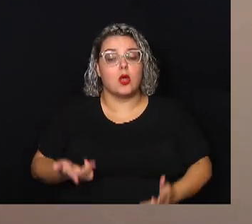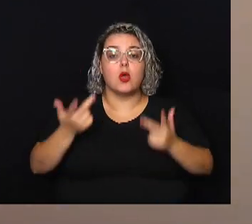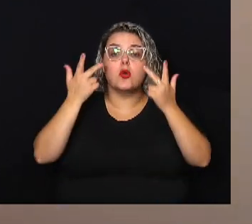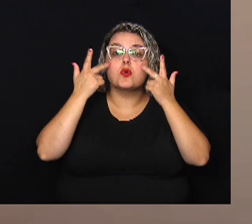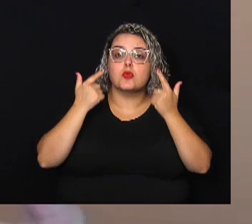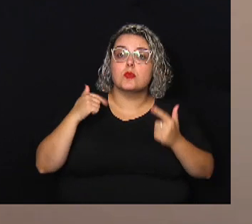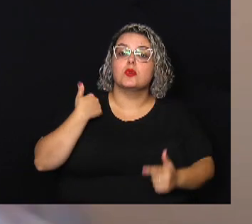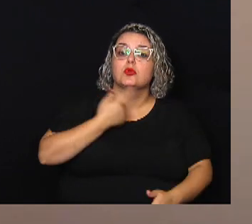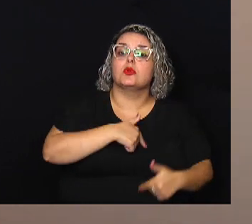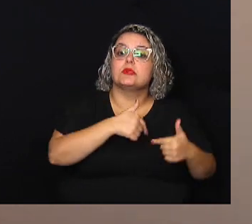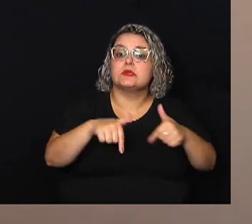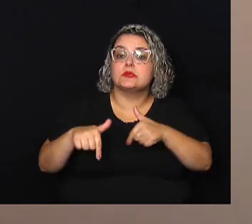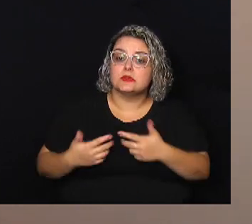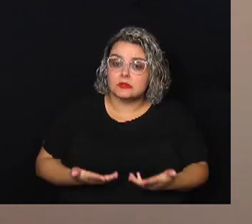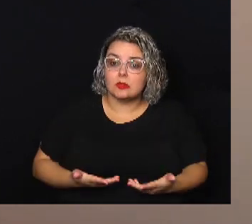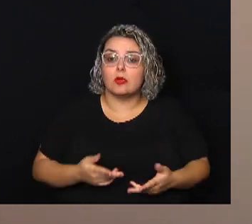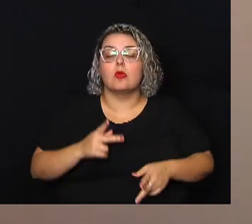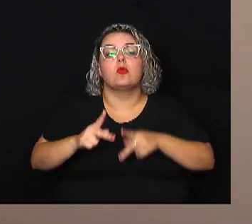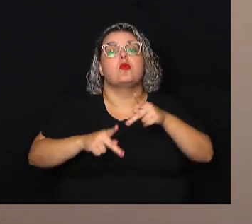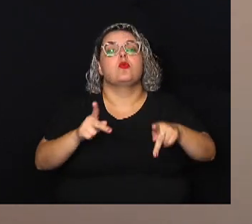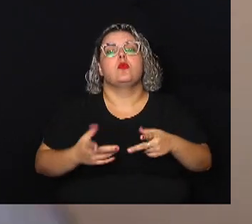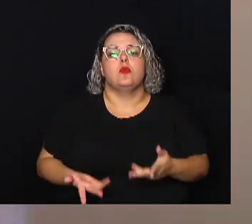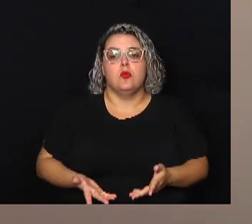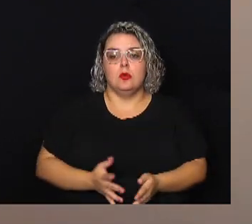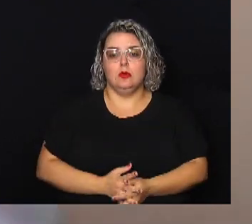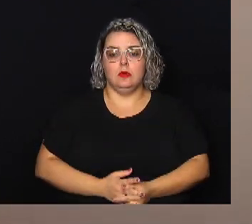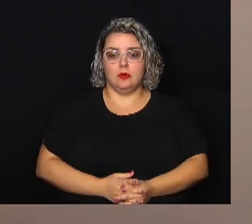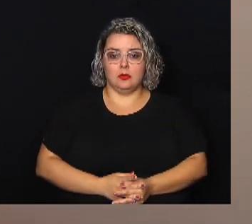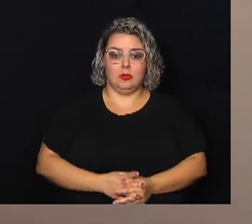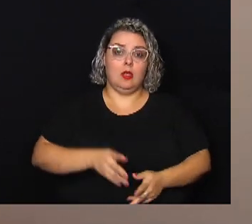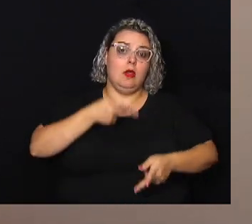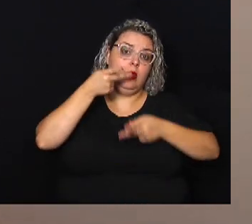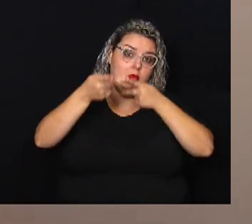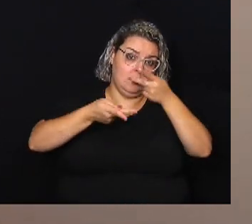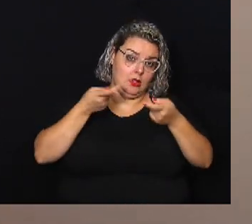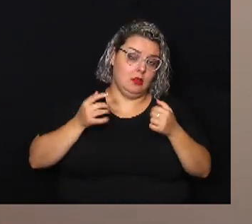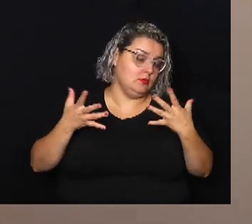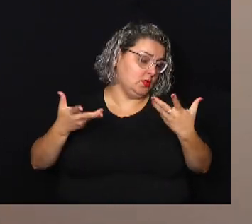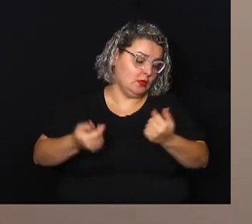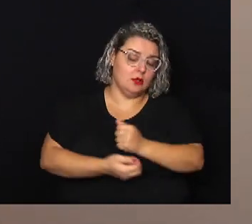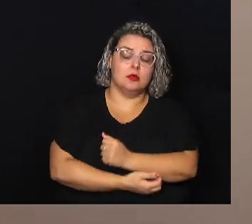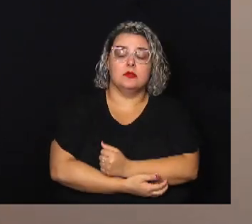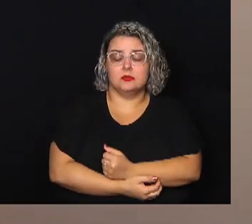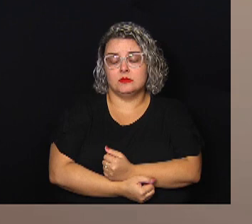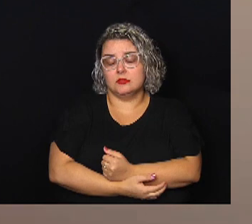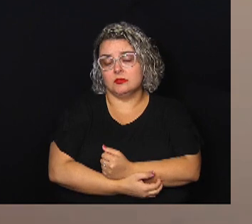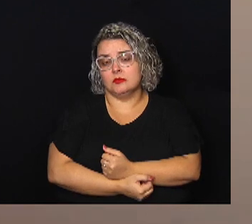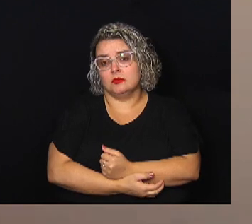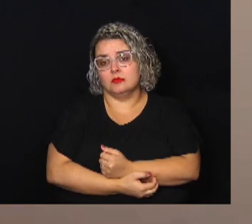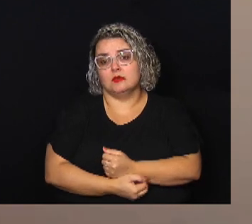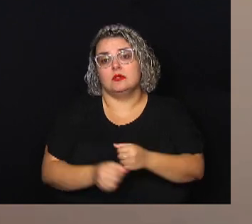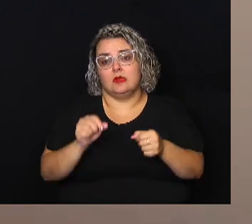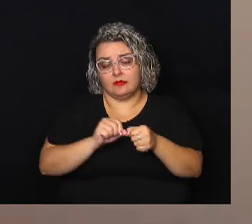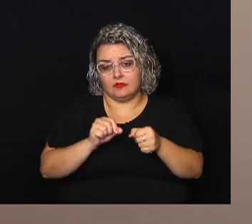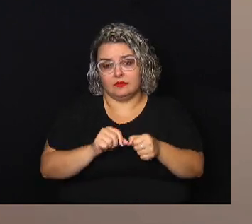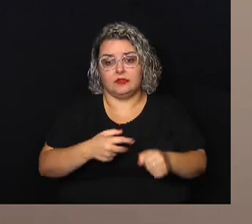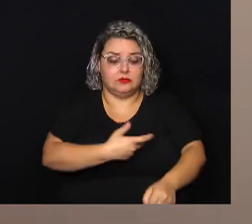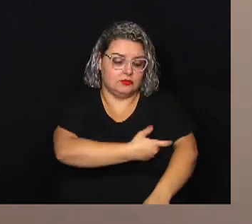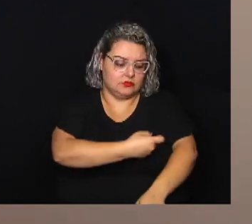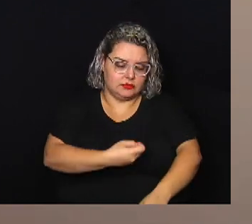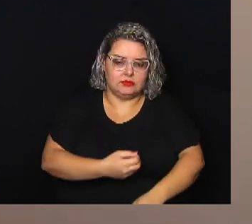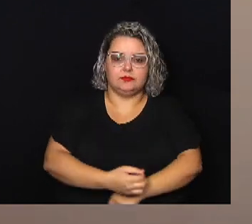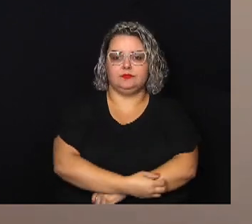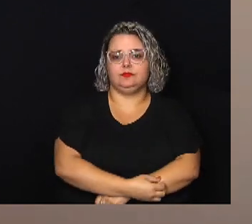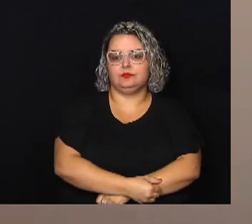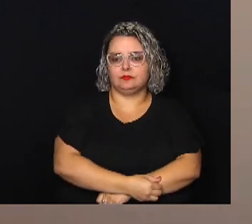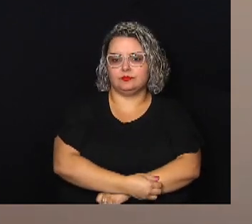nós trabalhamos com a população, é o mais falado por todo mundo, que é a realização de exames. A gente sempre fala muito